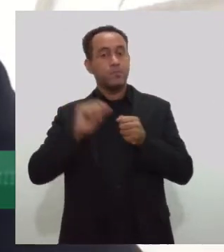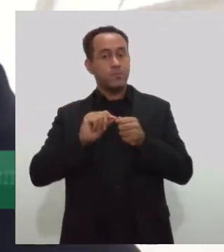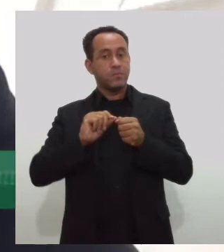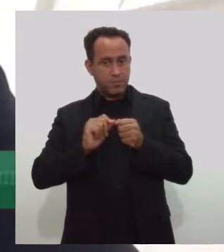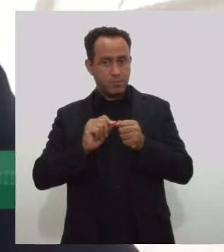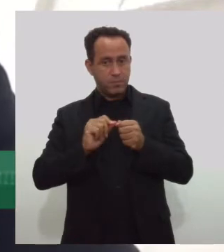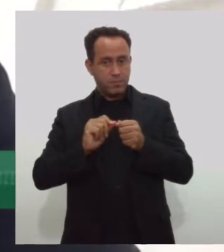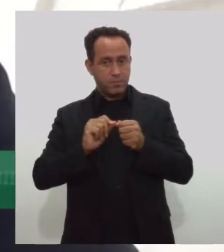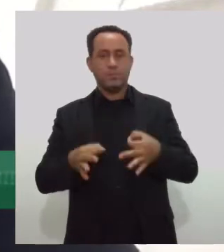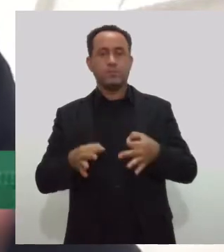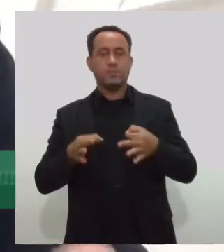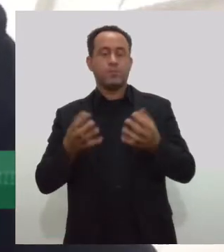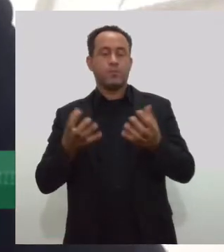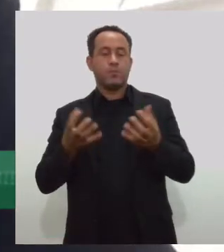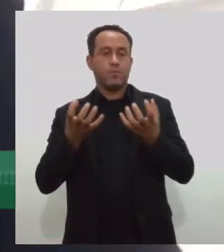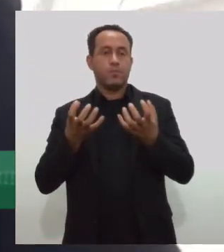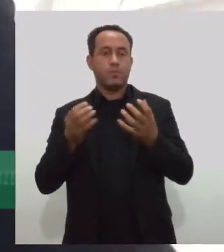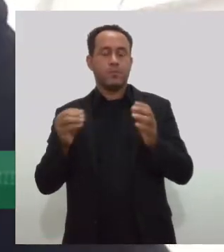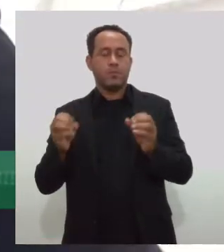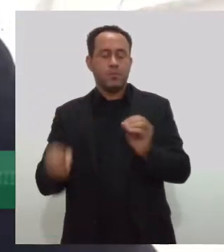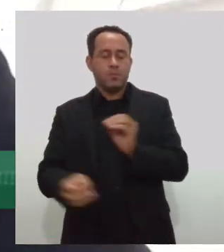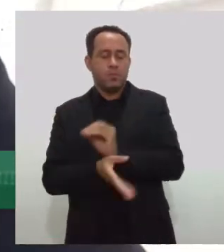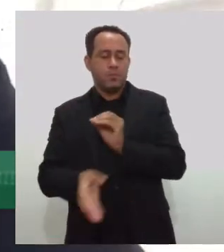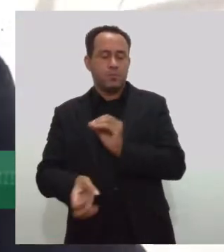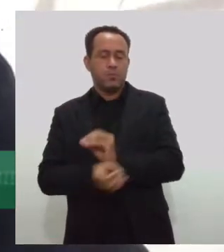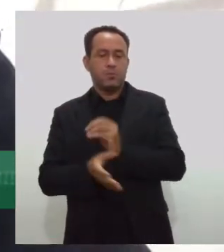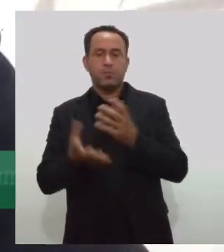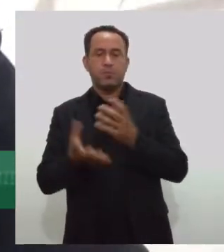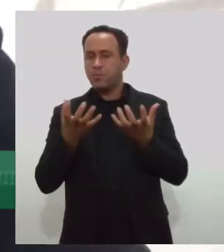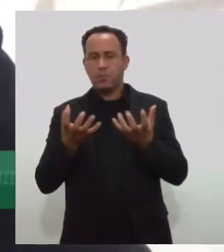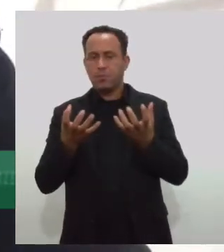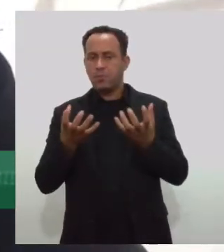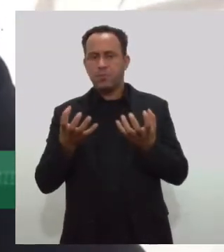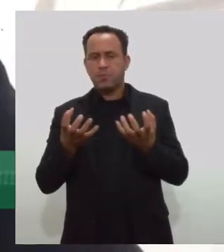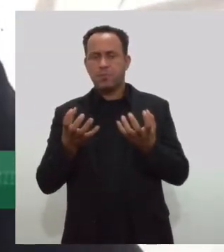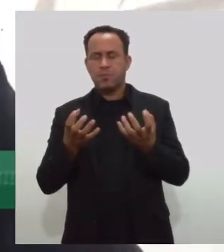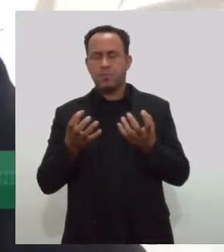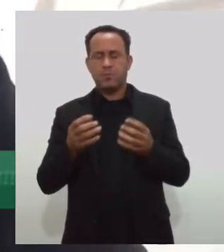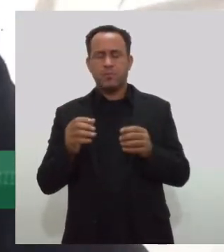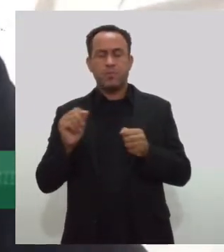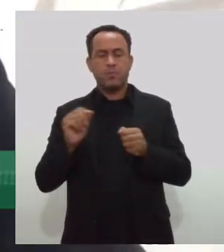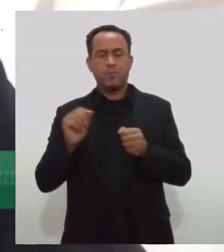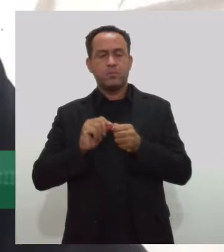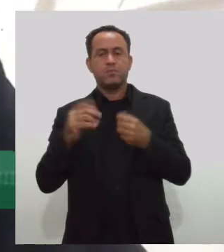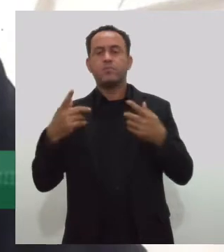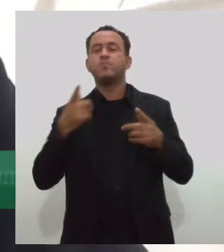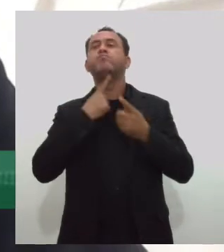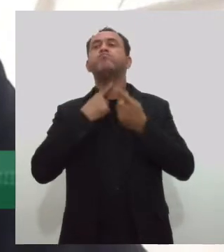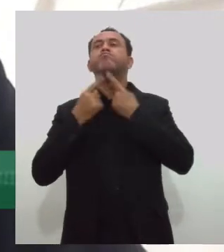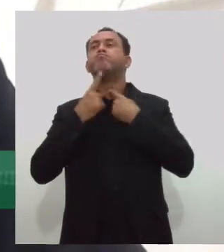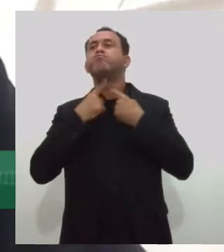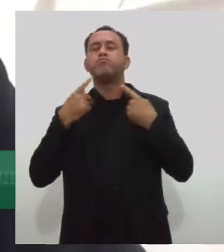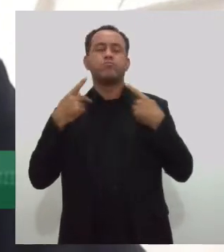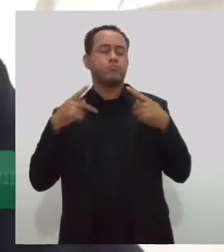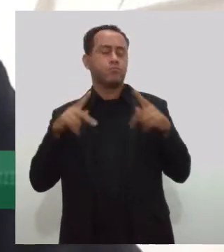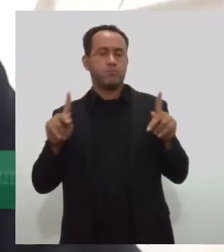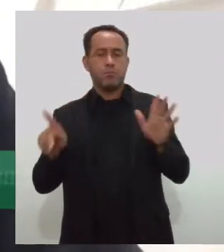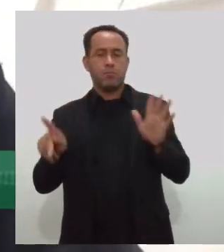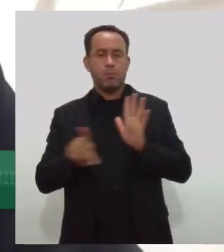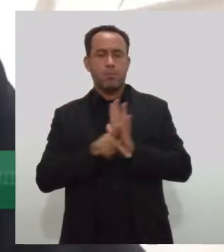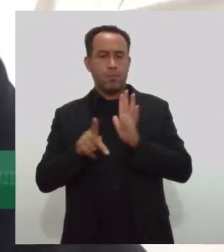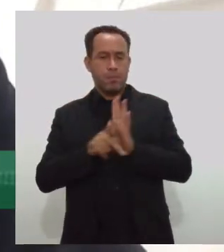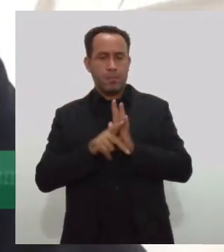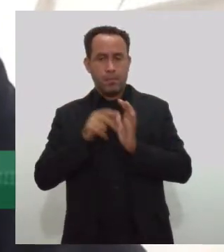desídia, agiu com irresponsabilidade, agiu com imprudência, com negligência ou com imperícia.